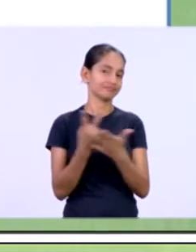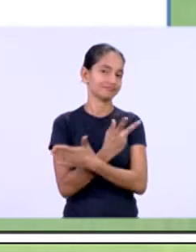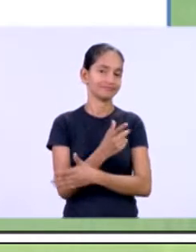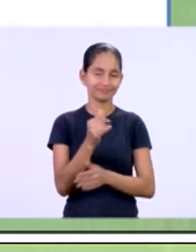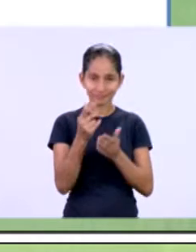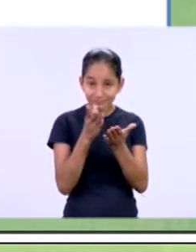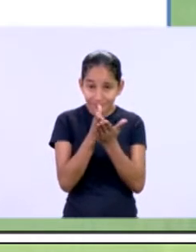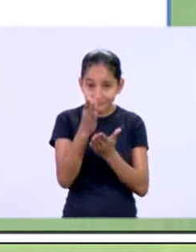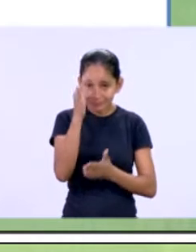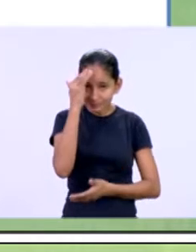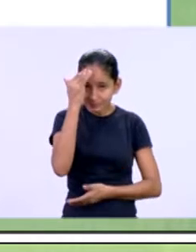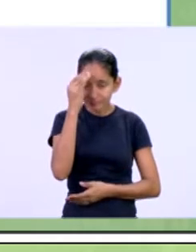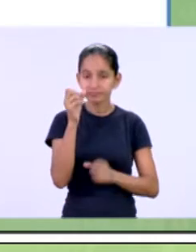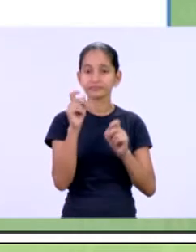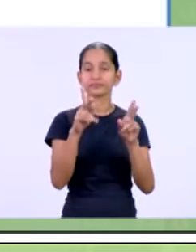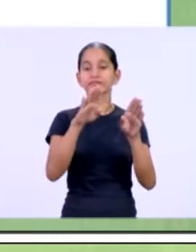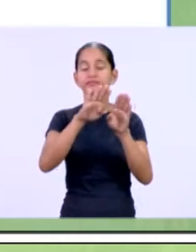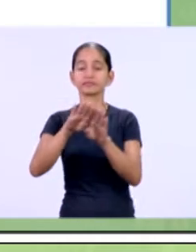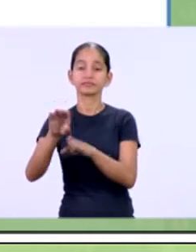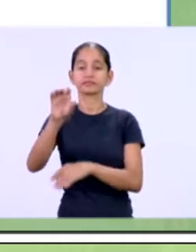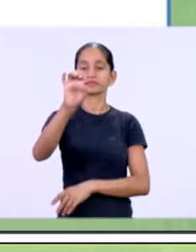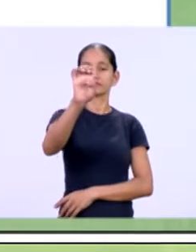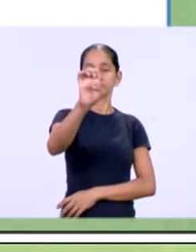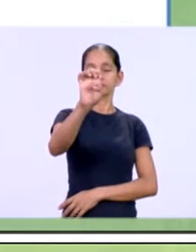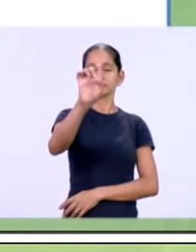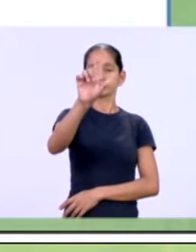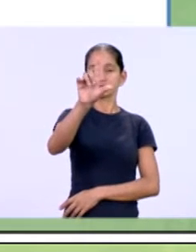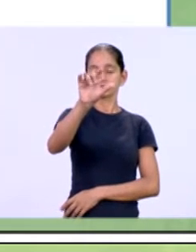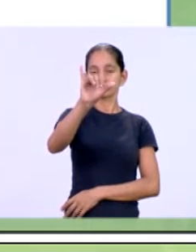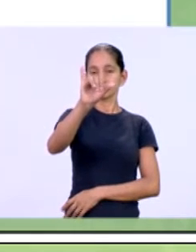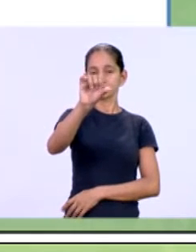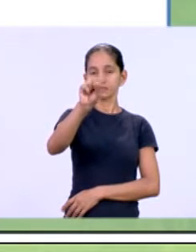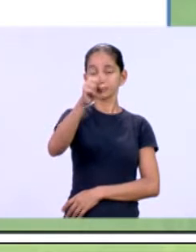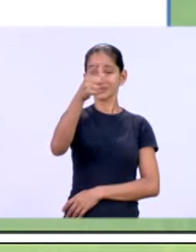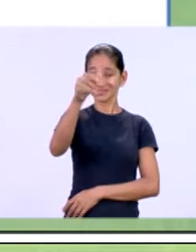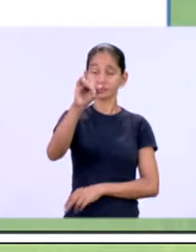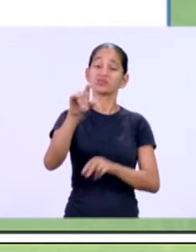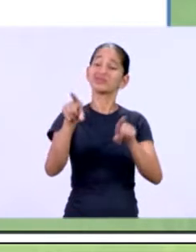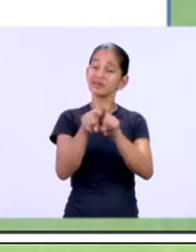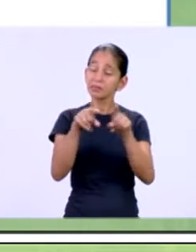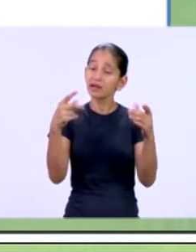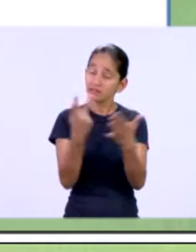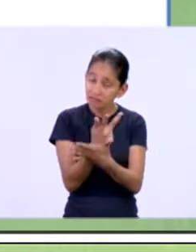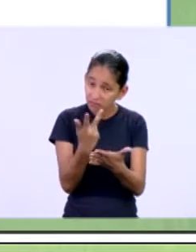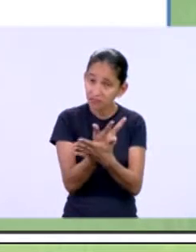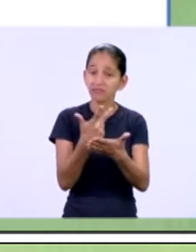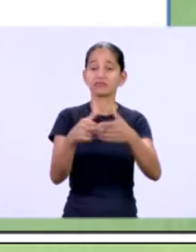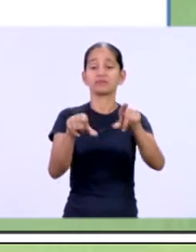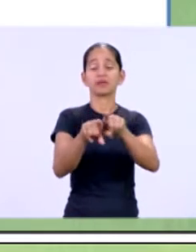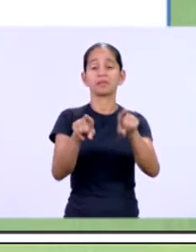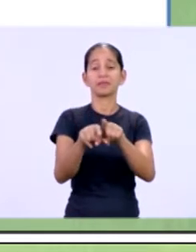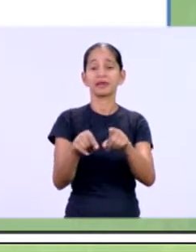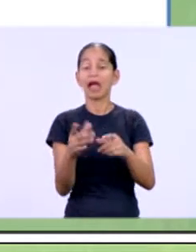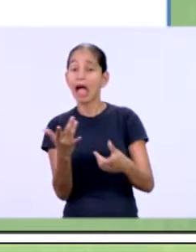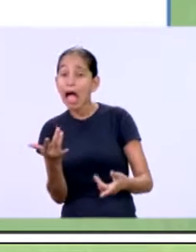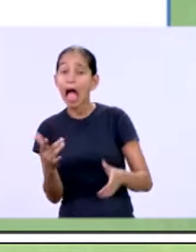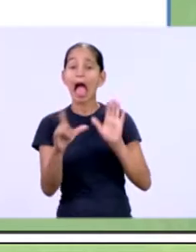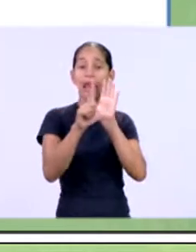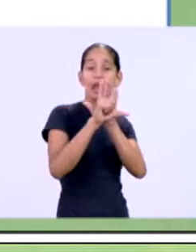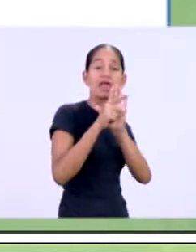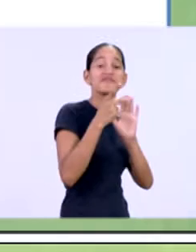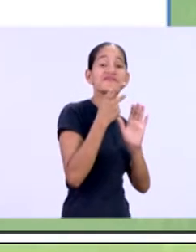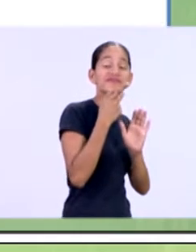Outro fator que a gente estudou foi elisão. Elisão é o ato lícito, já é de utilizar as brechas da lei,